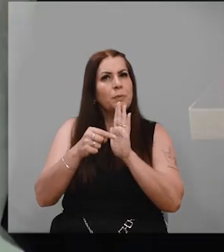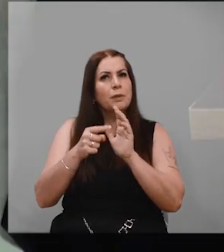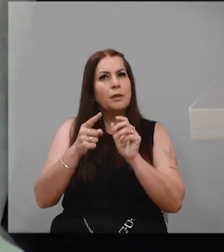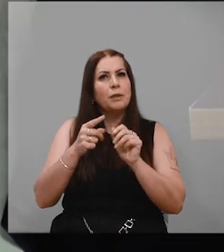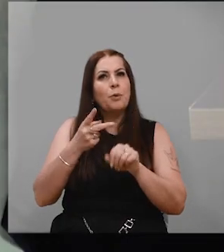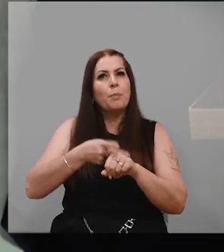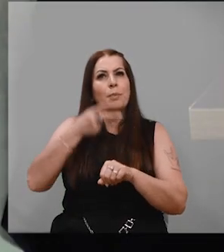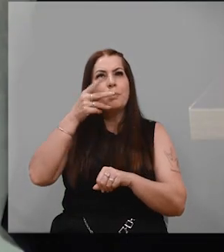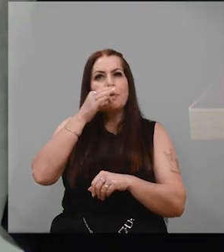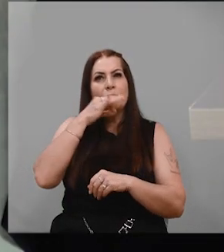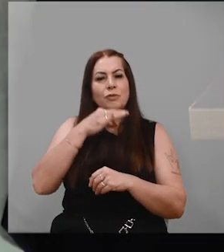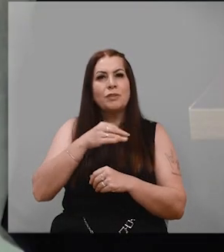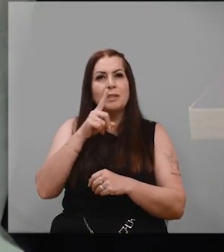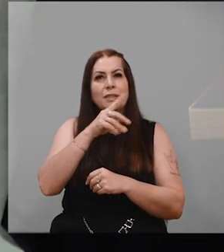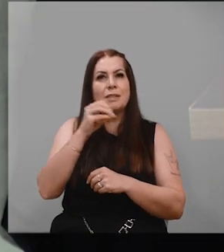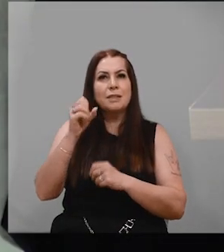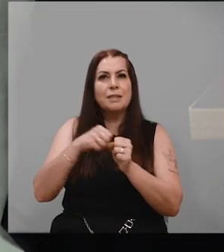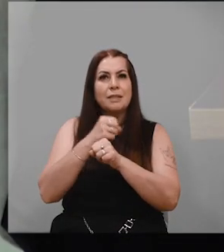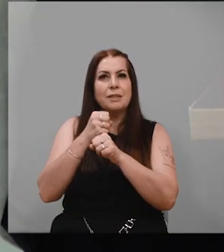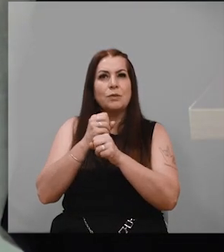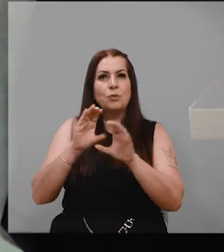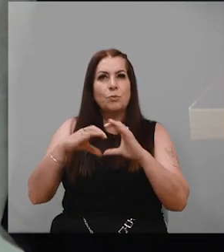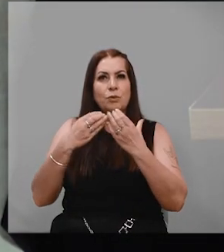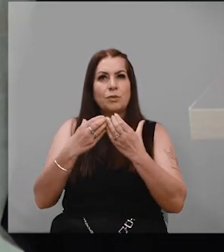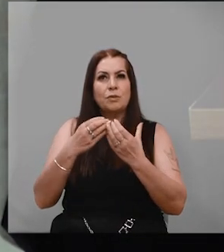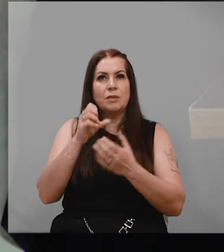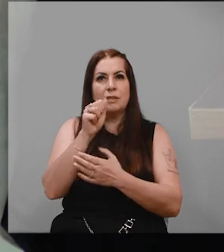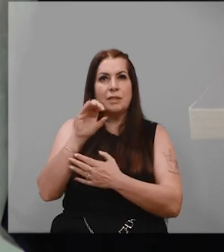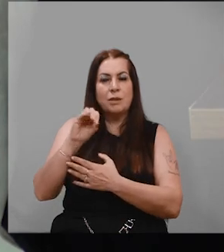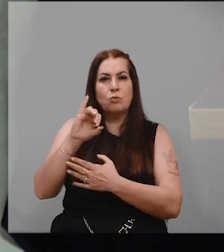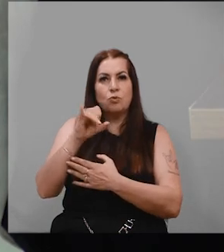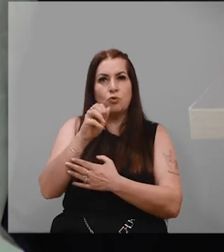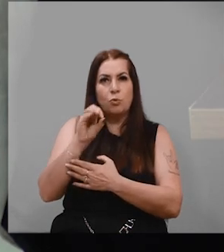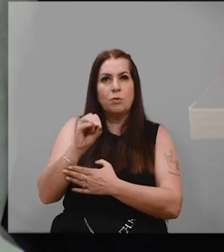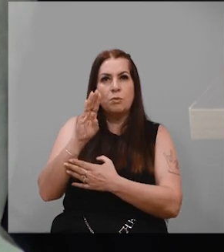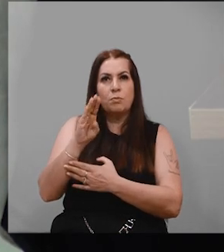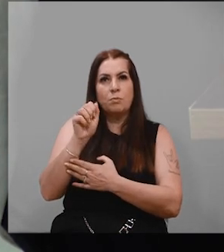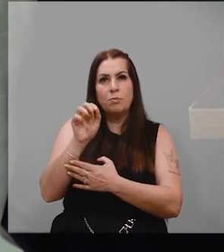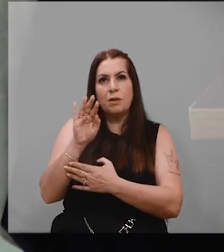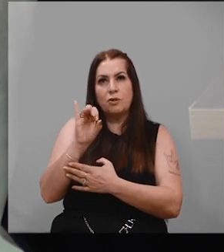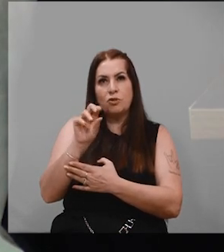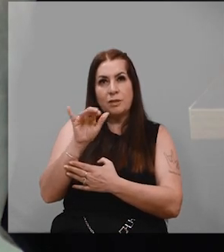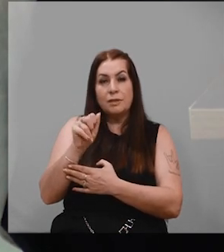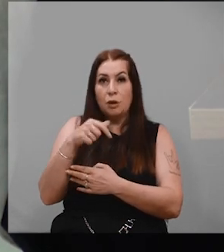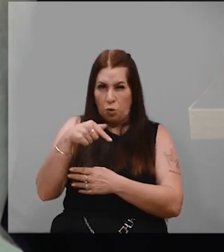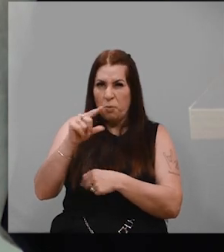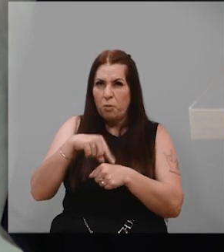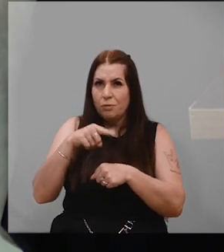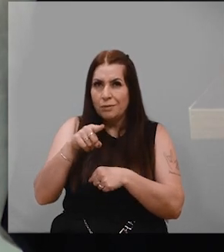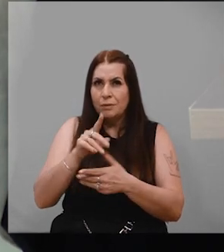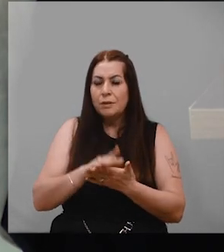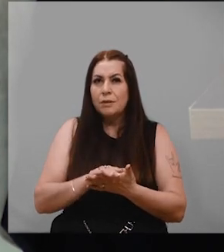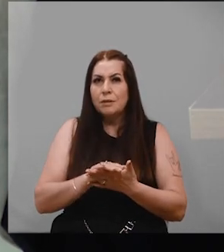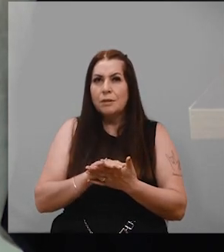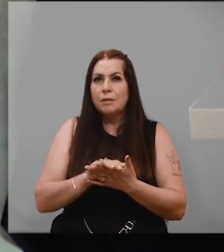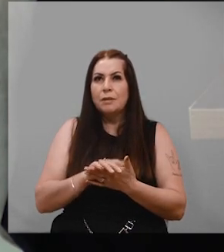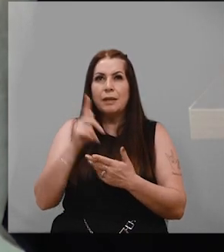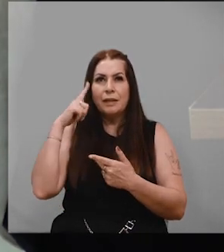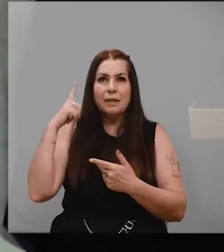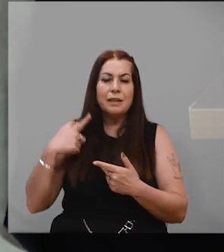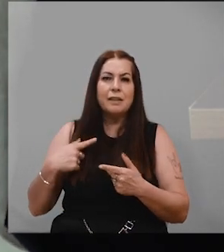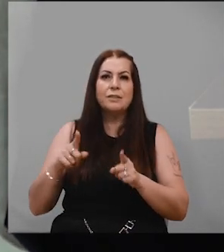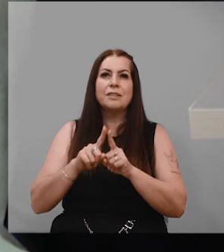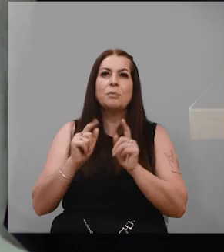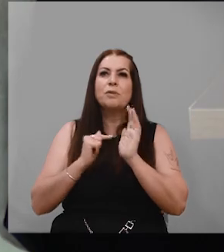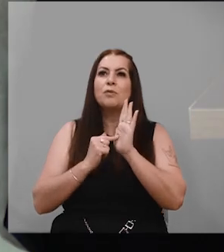Prêmio Caxias dos 100 anos da comunidade de São João Batista. Foi agora, né? Recentemente. Foi a Gladys que entregou,